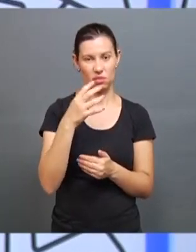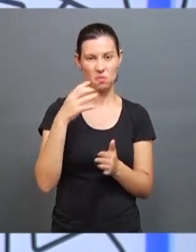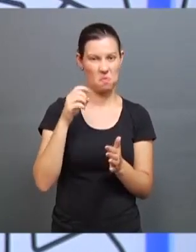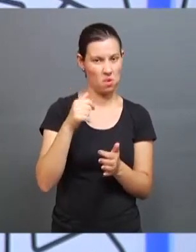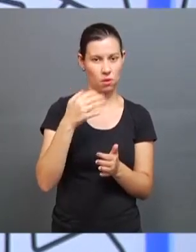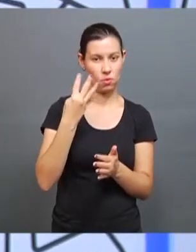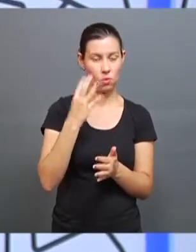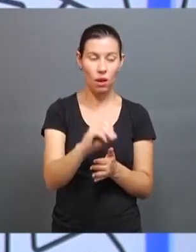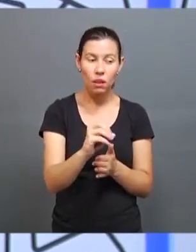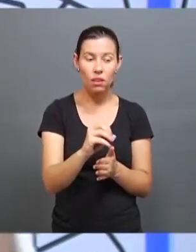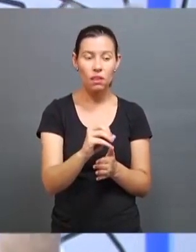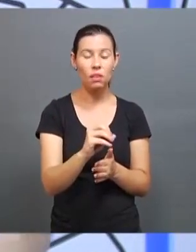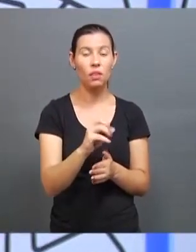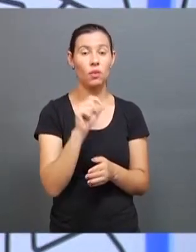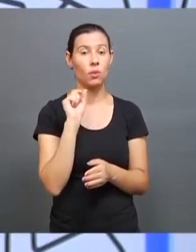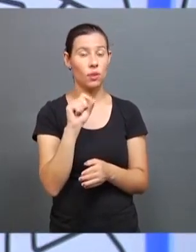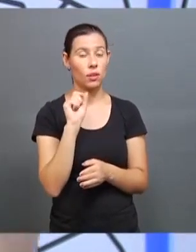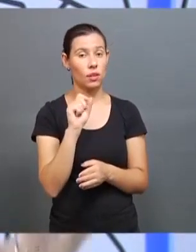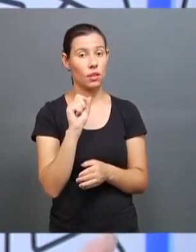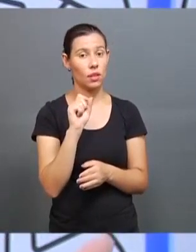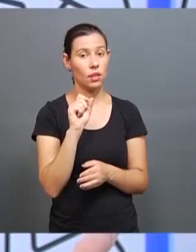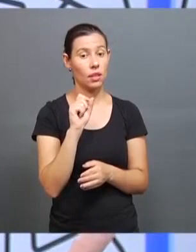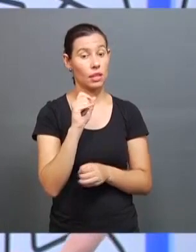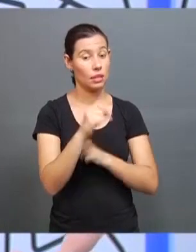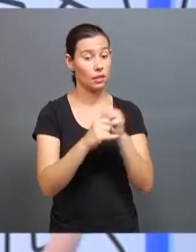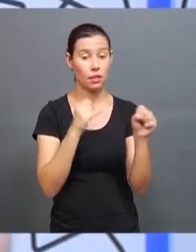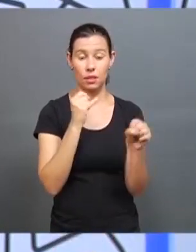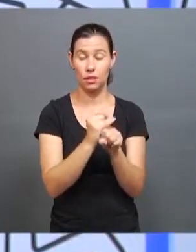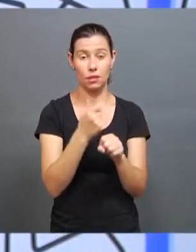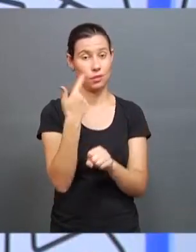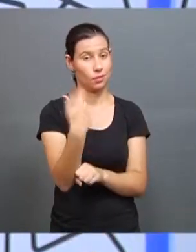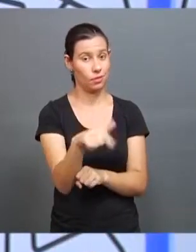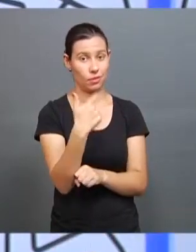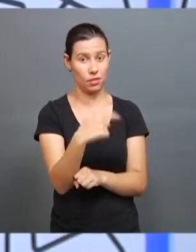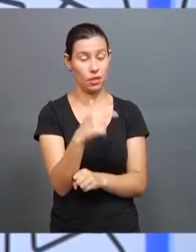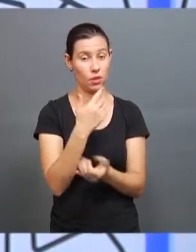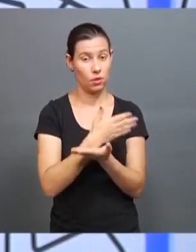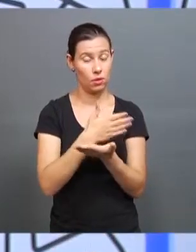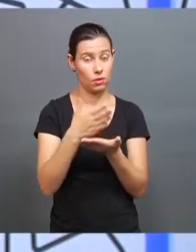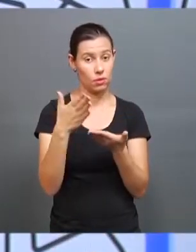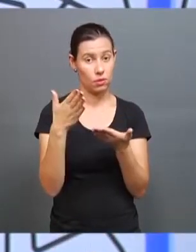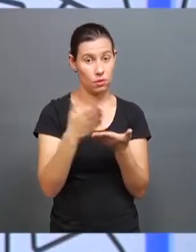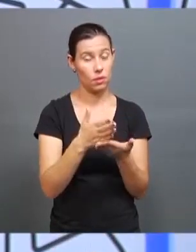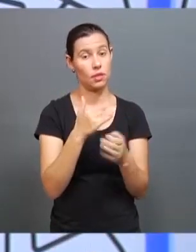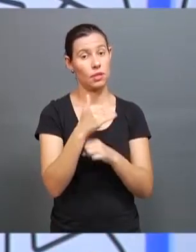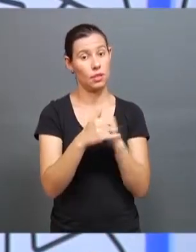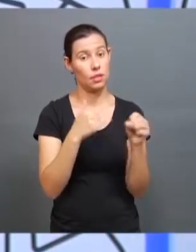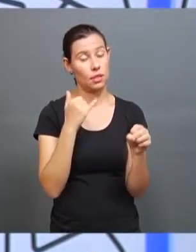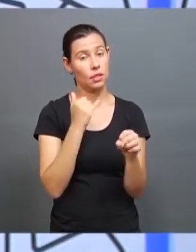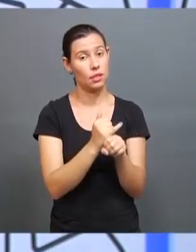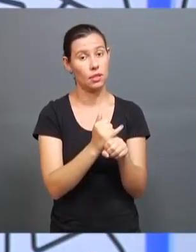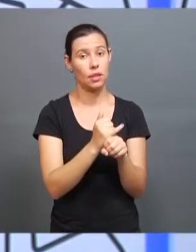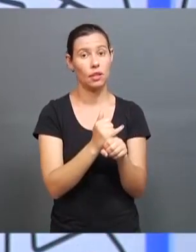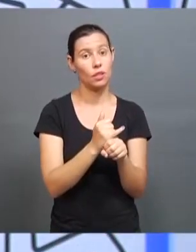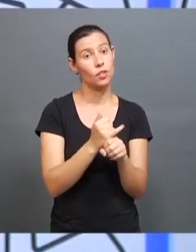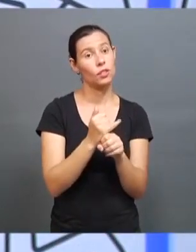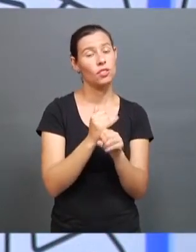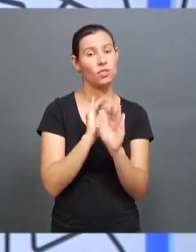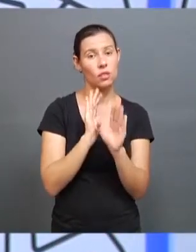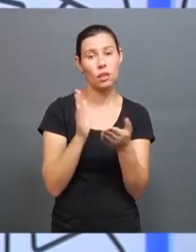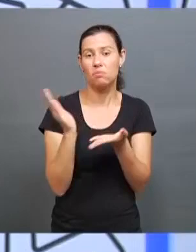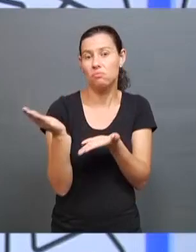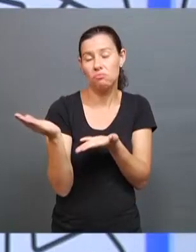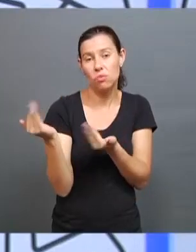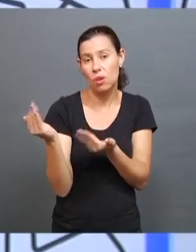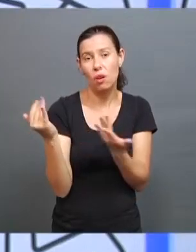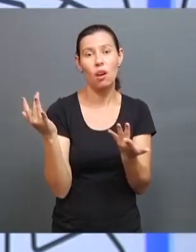portal aberto para o universo chamado internet. Nós começamos a ter acesso a isso num momento mais avançado, em que algum